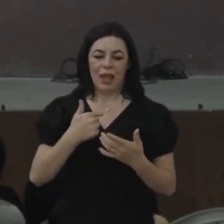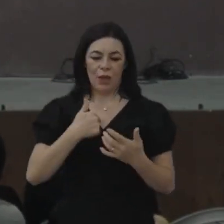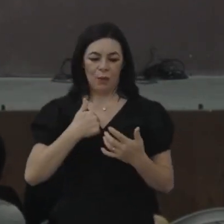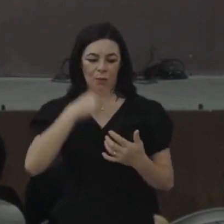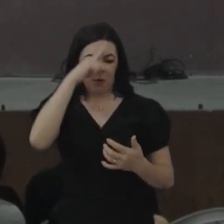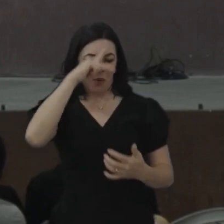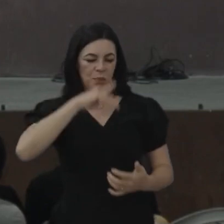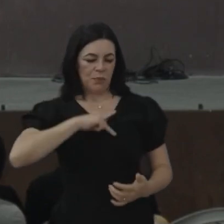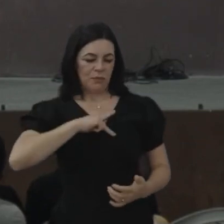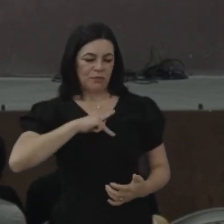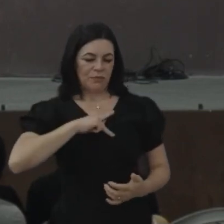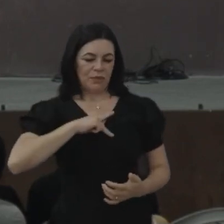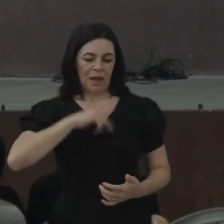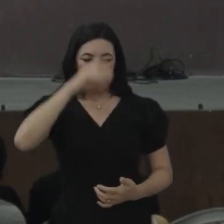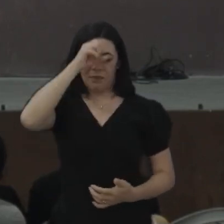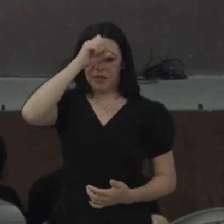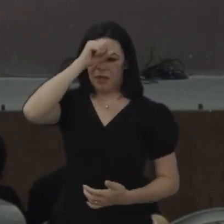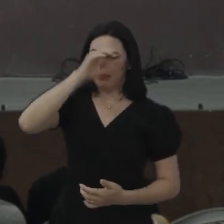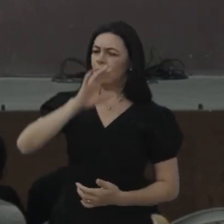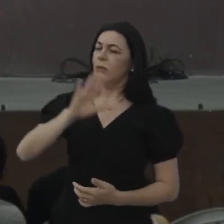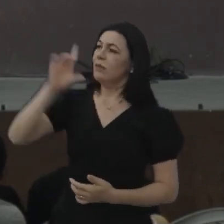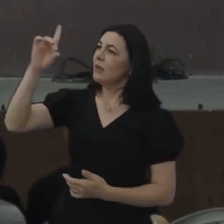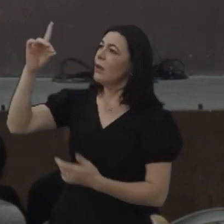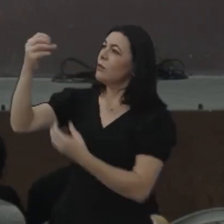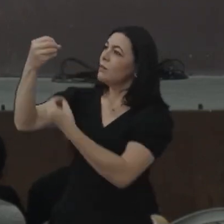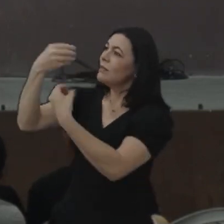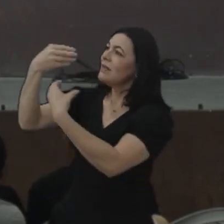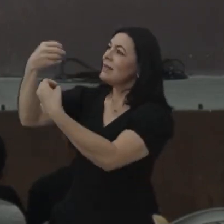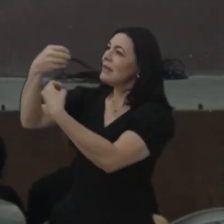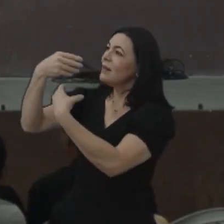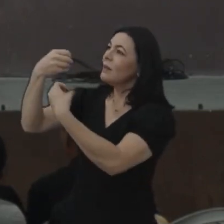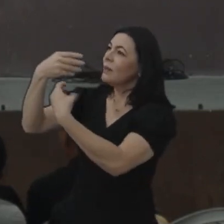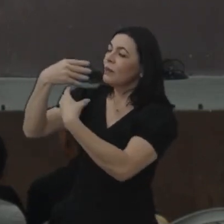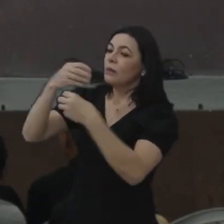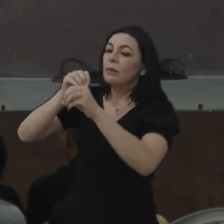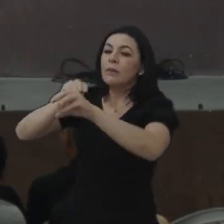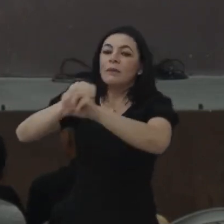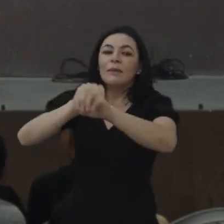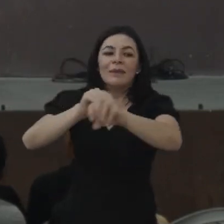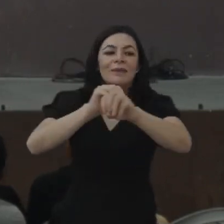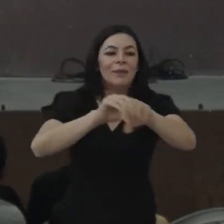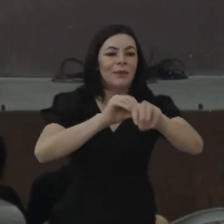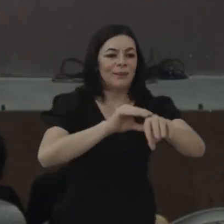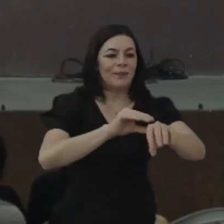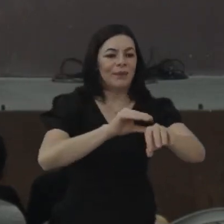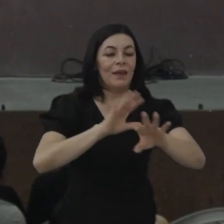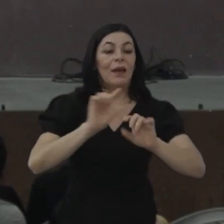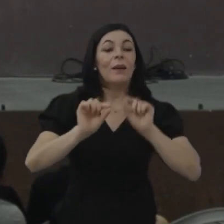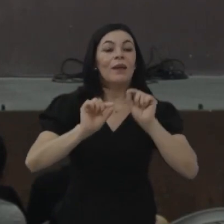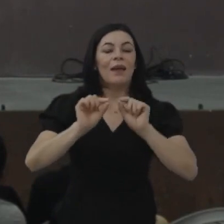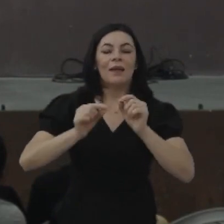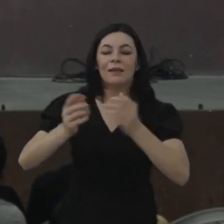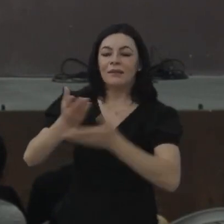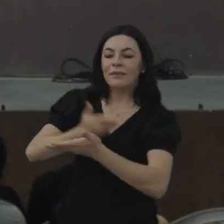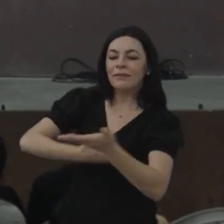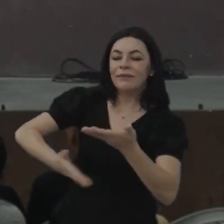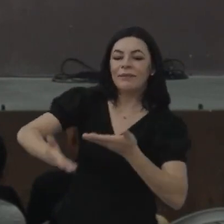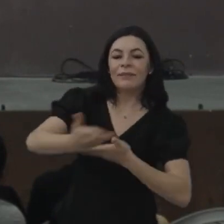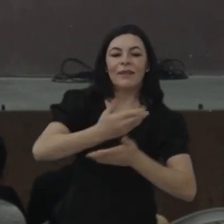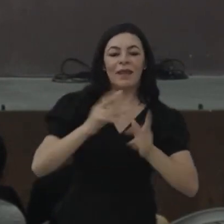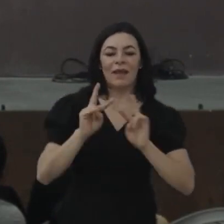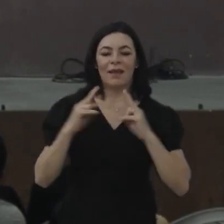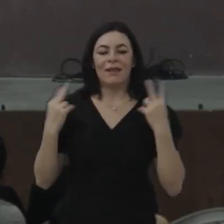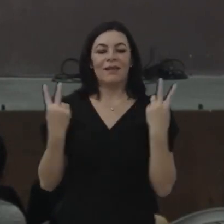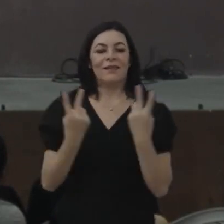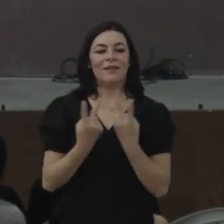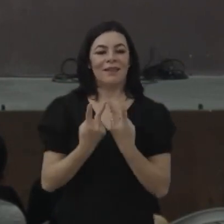me capacitei, é Ele que me capacitou, que os capacitou a participar da herança dos